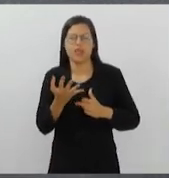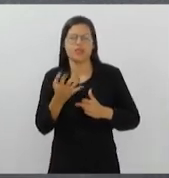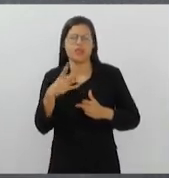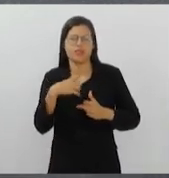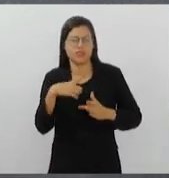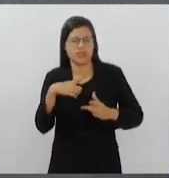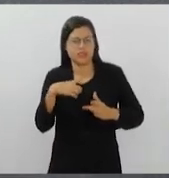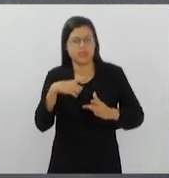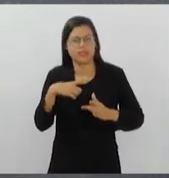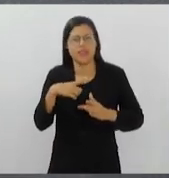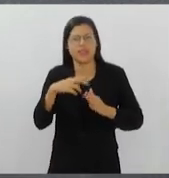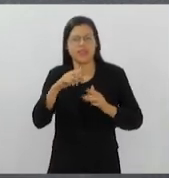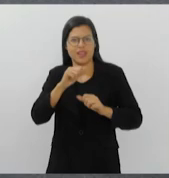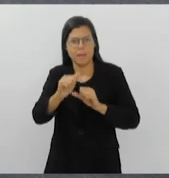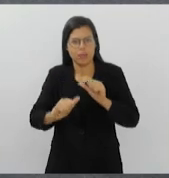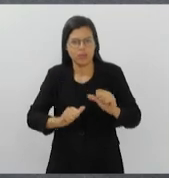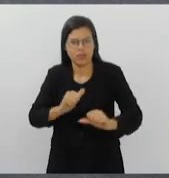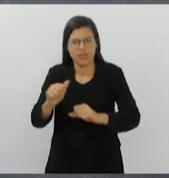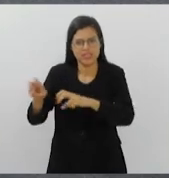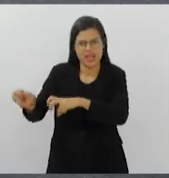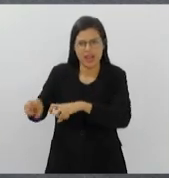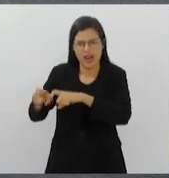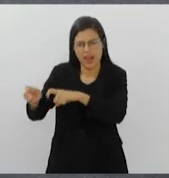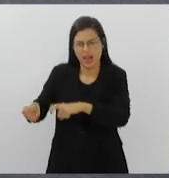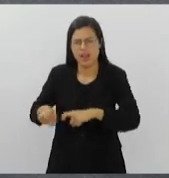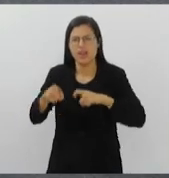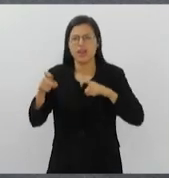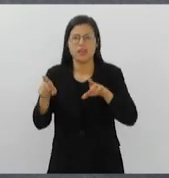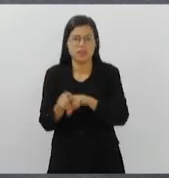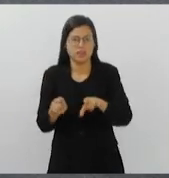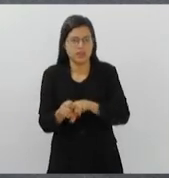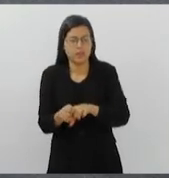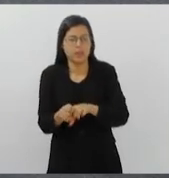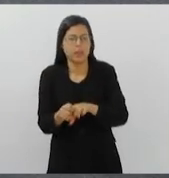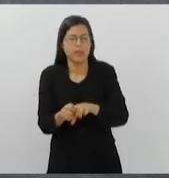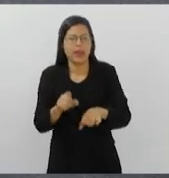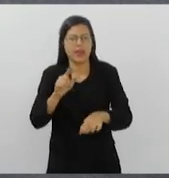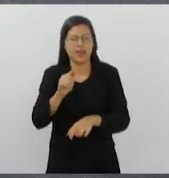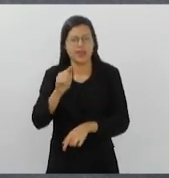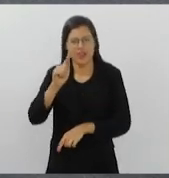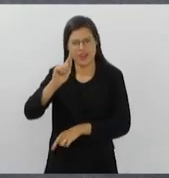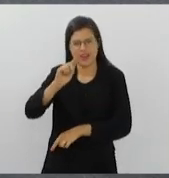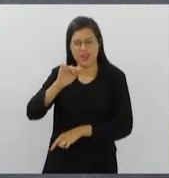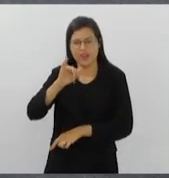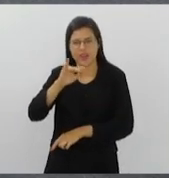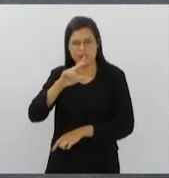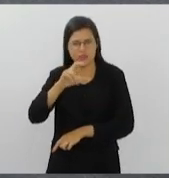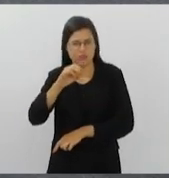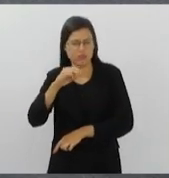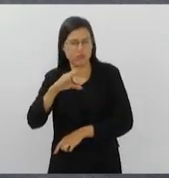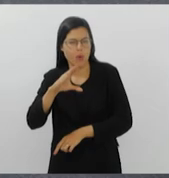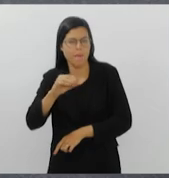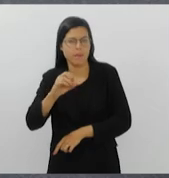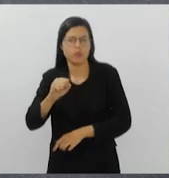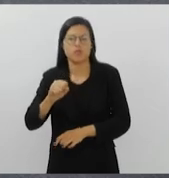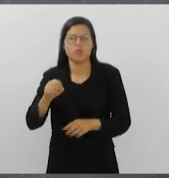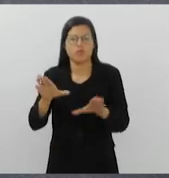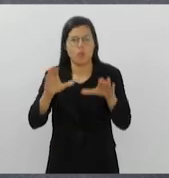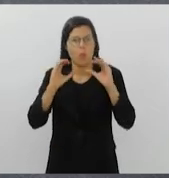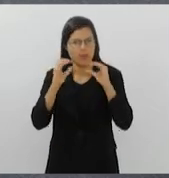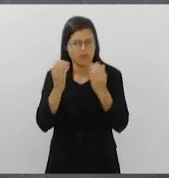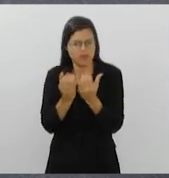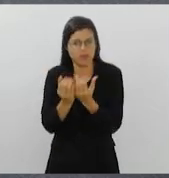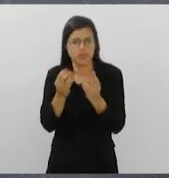agrária, de quilombos, de comunidades indígenas, ou seja, tem uma forte